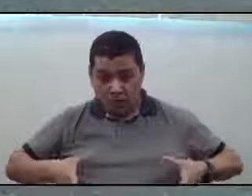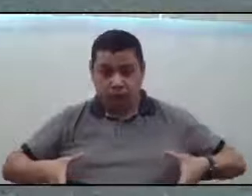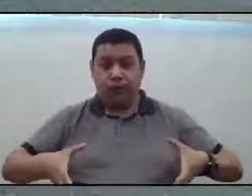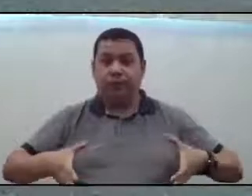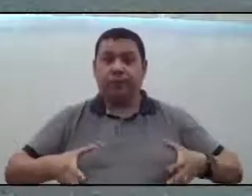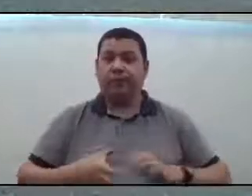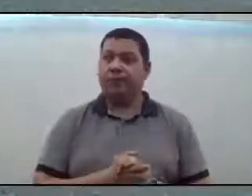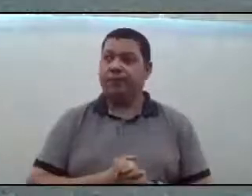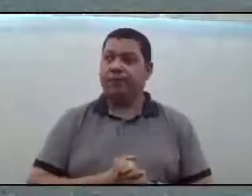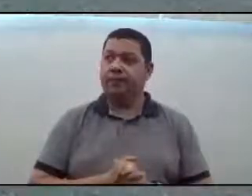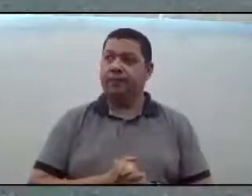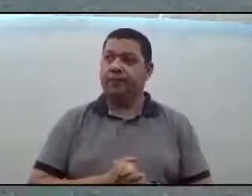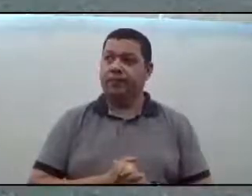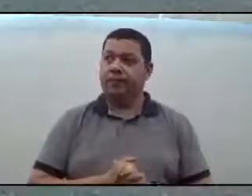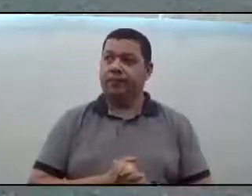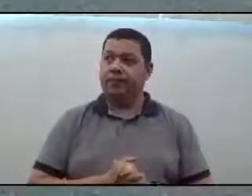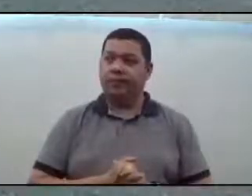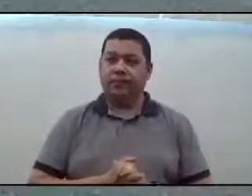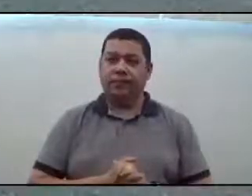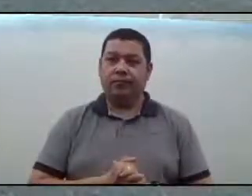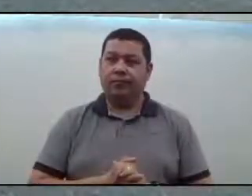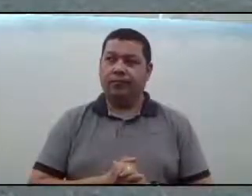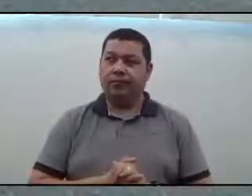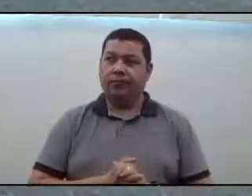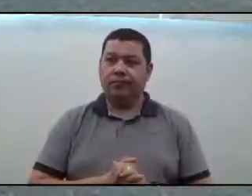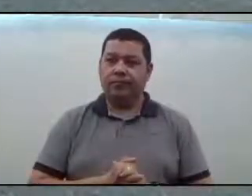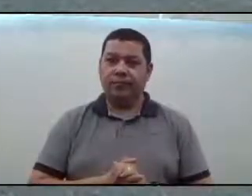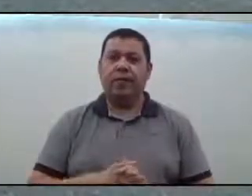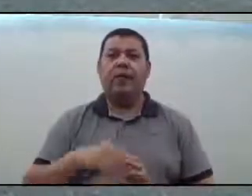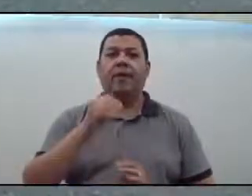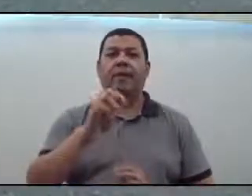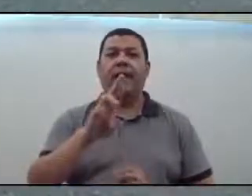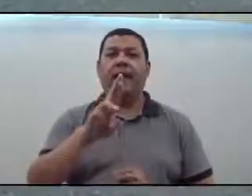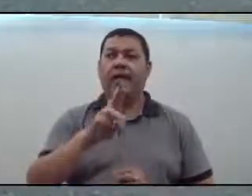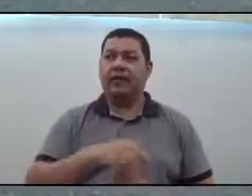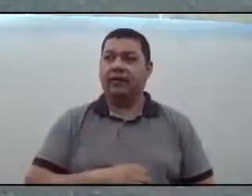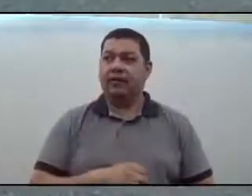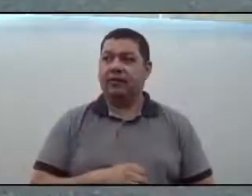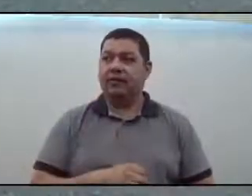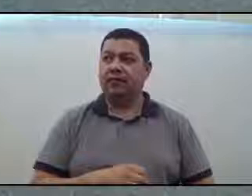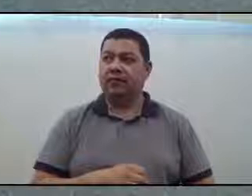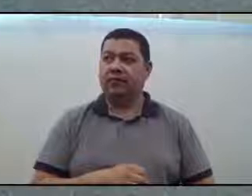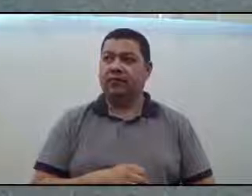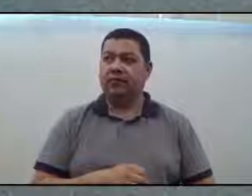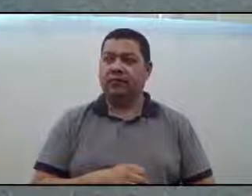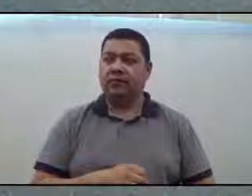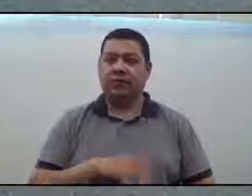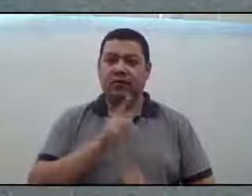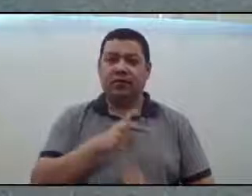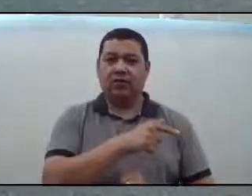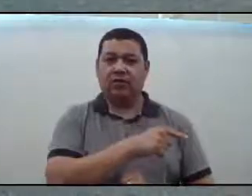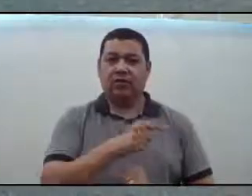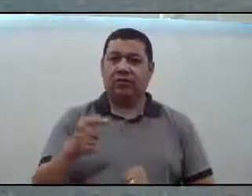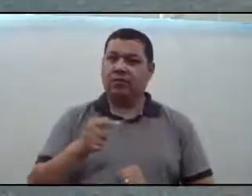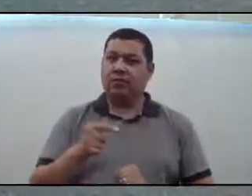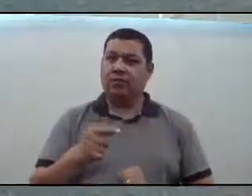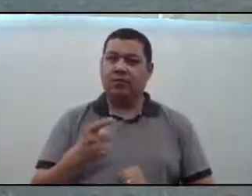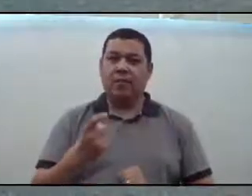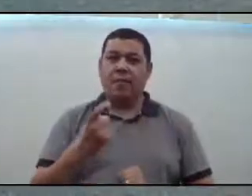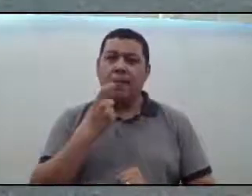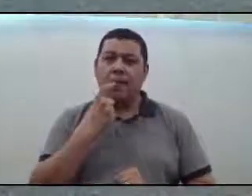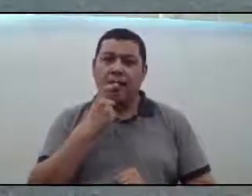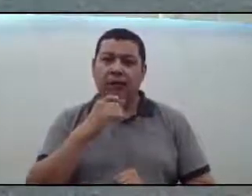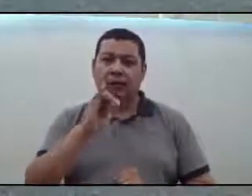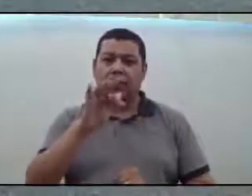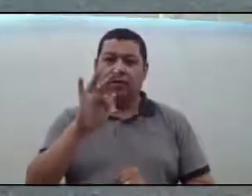a retirada daquele rejeito asfáltico da BR-364, que ficou lá mais de uma semana ali próximo a IFRO, e